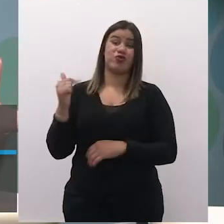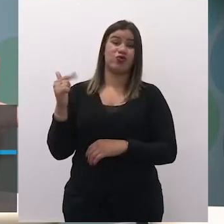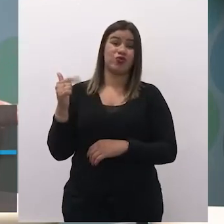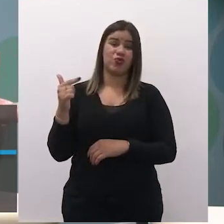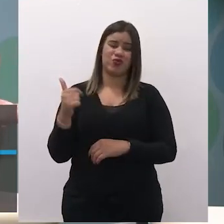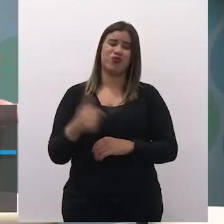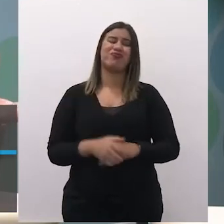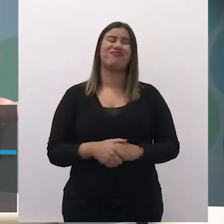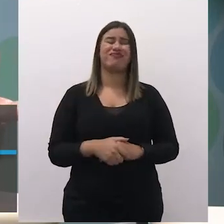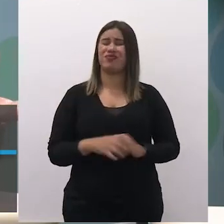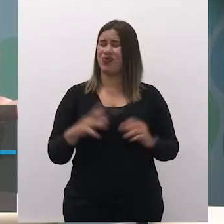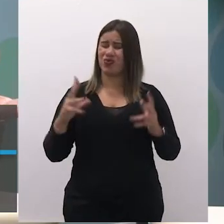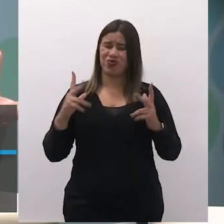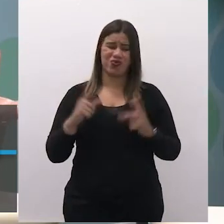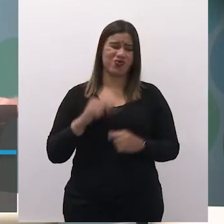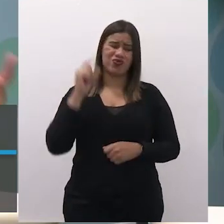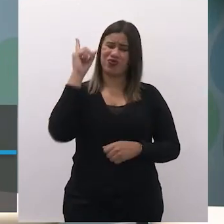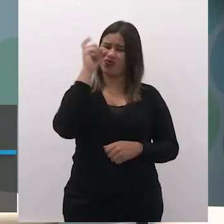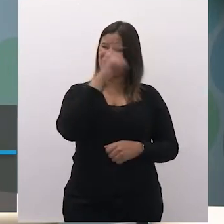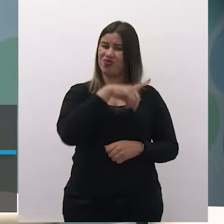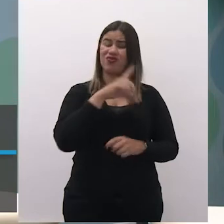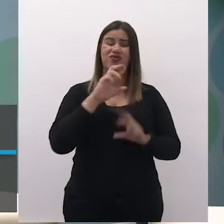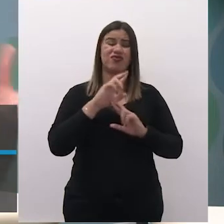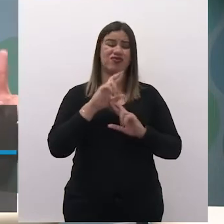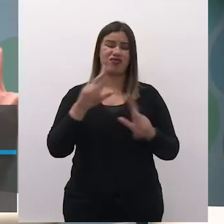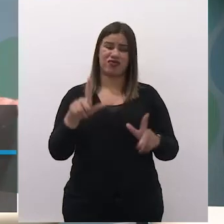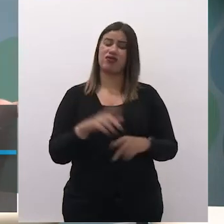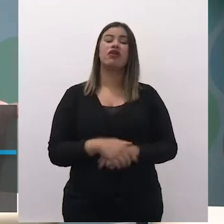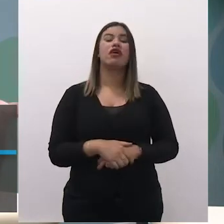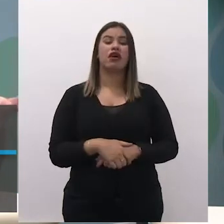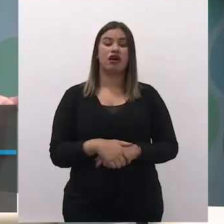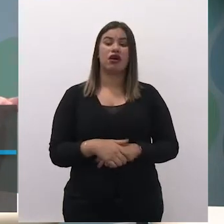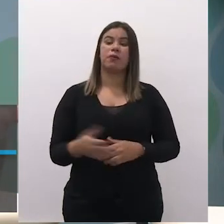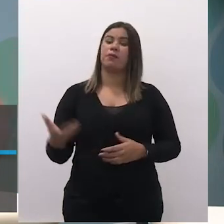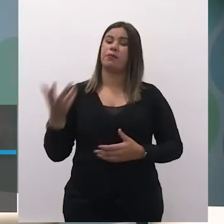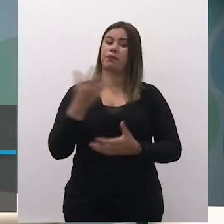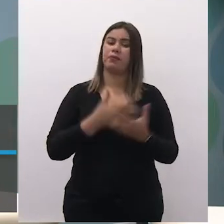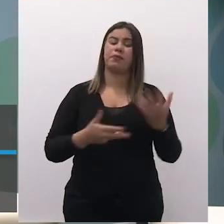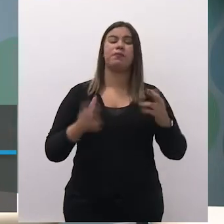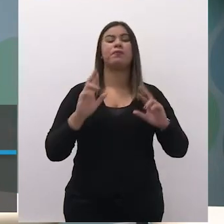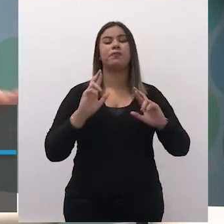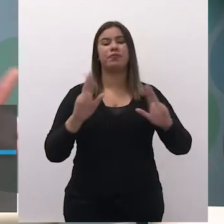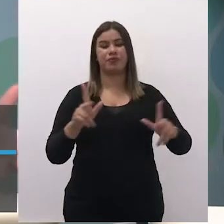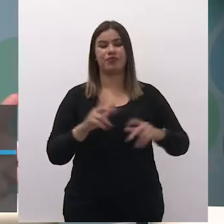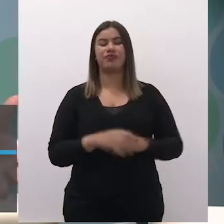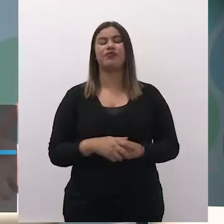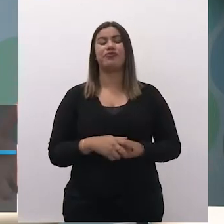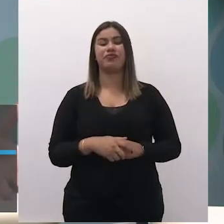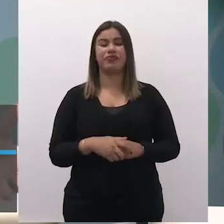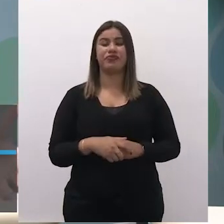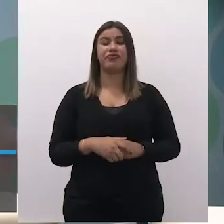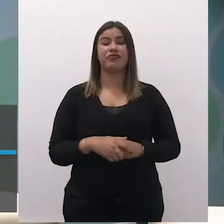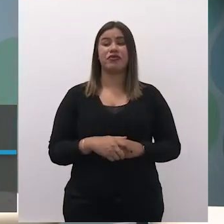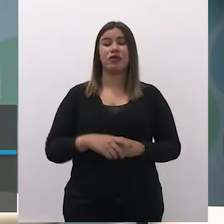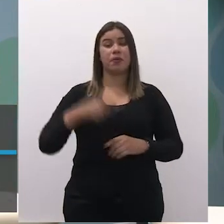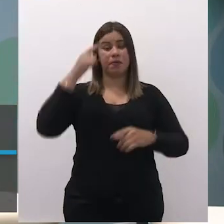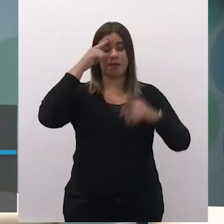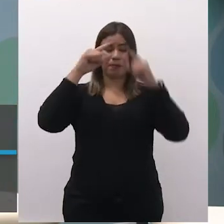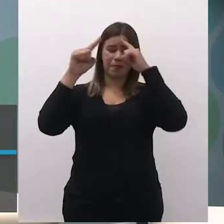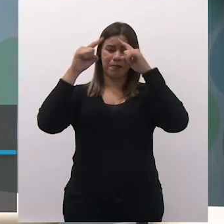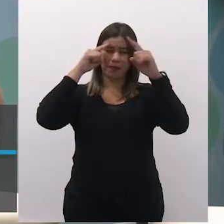Tudo diferente, né? As relações são diferentes. As dúvidas, elas crescem.